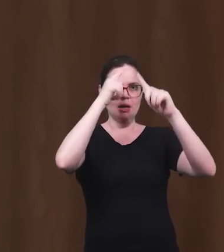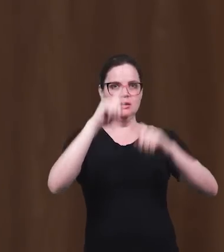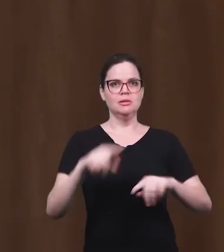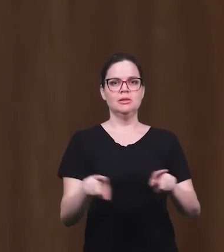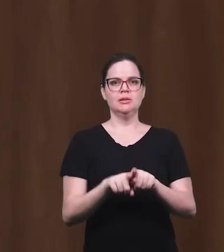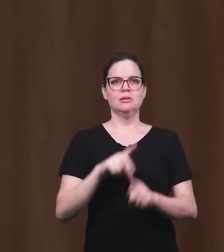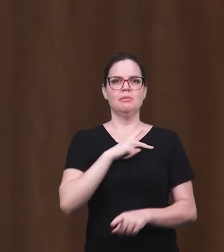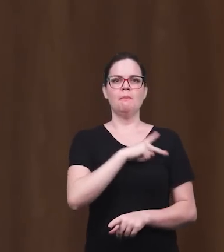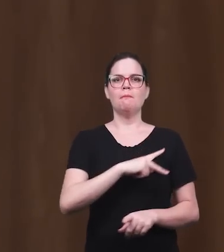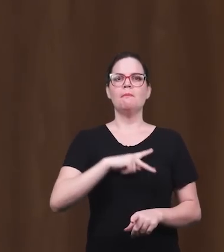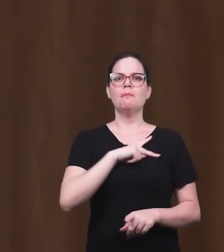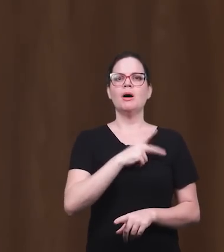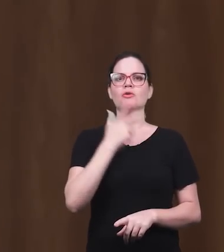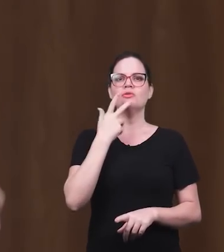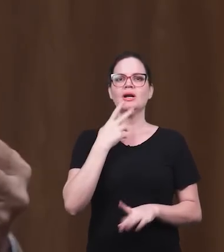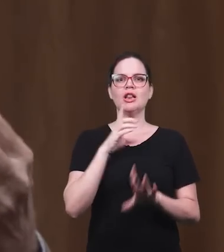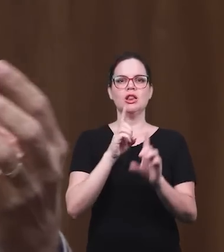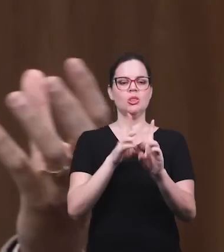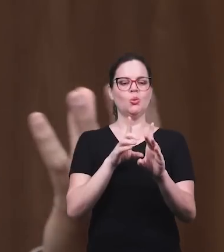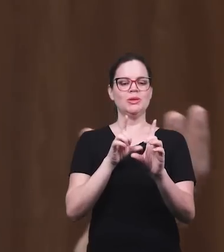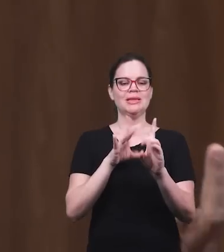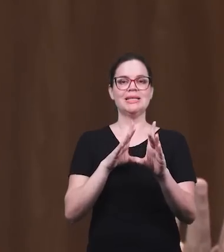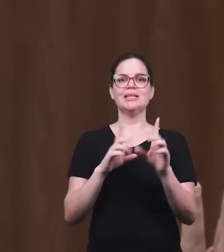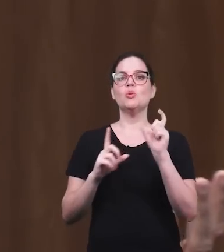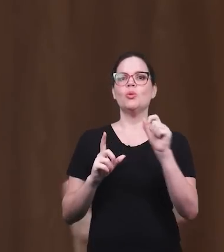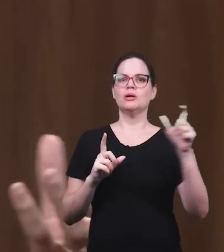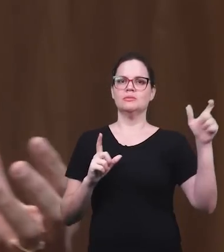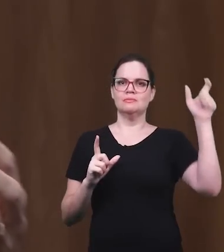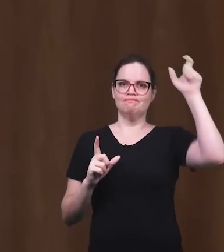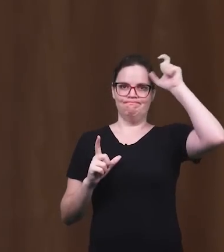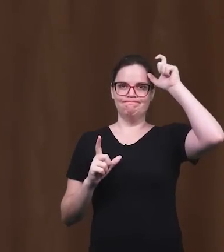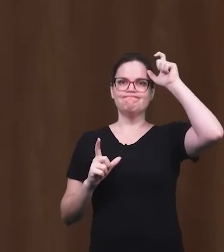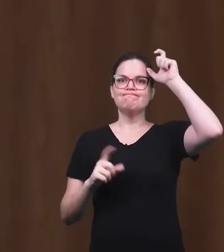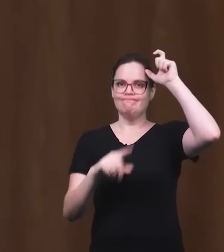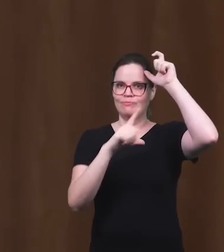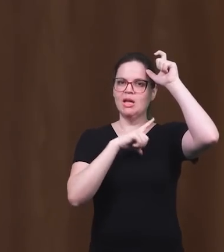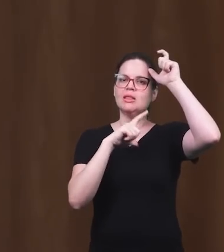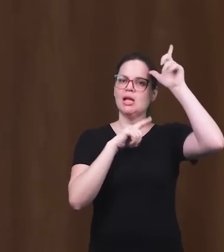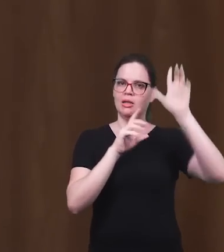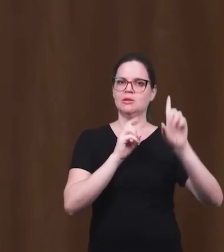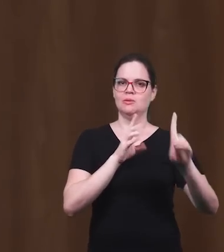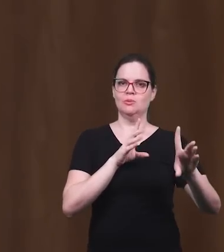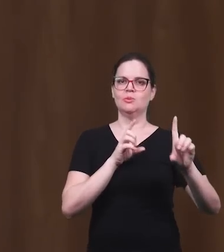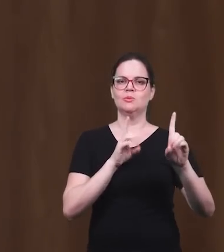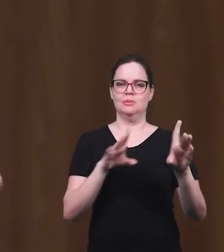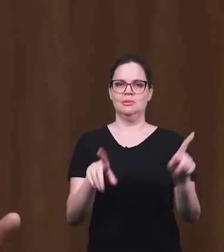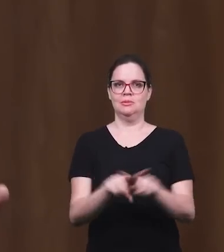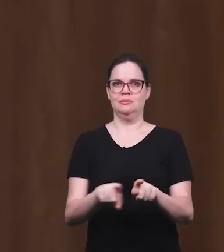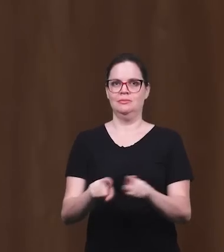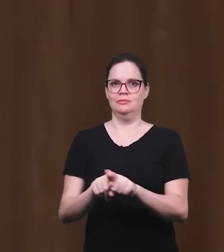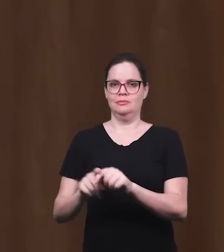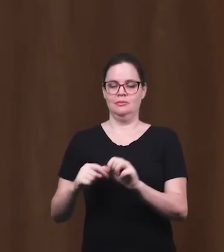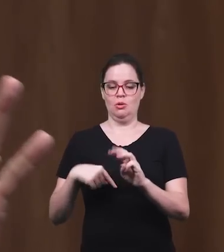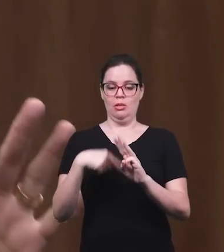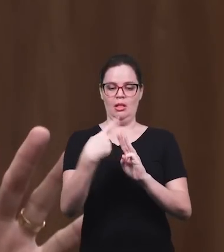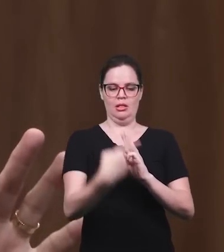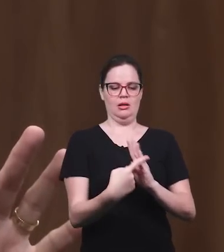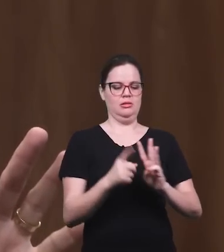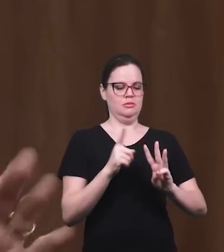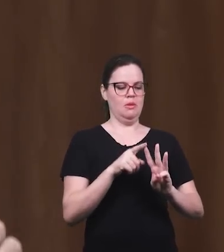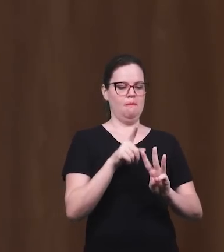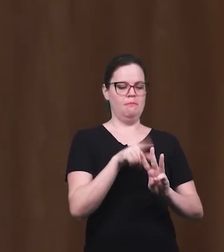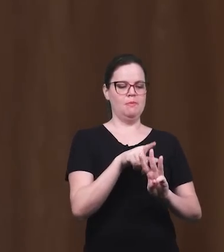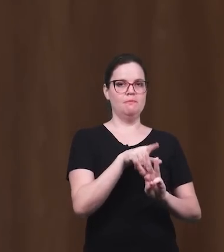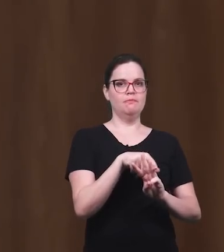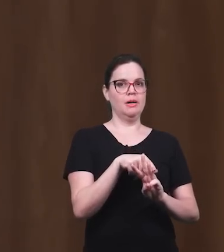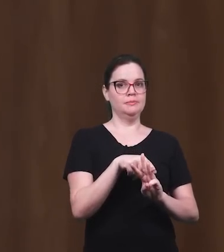humanas, e Paulo chega a falar de doutrinas de demônios. Então, eu acho que esse é o primeiro consciência, saber que pode ter 3 fontes.